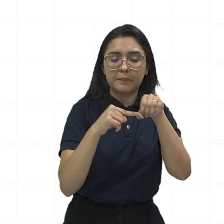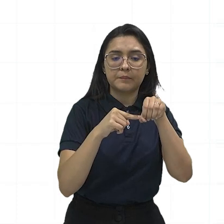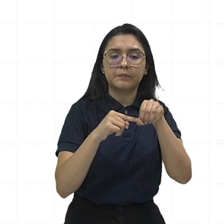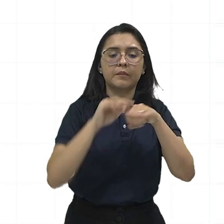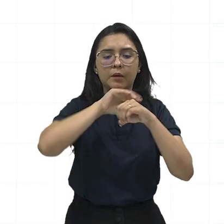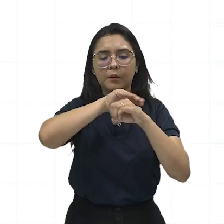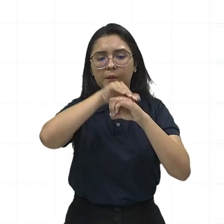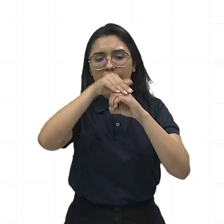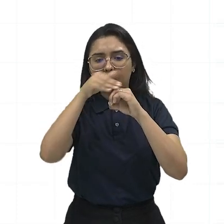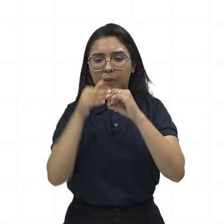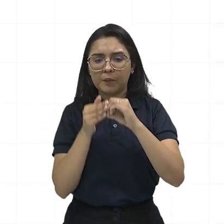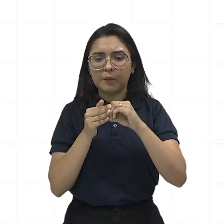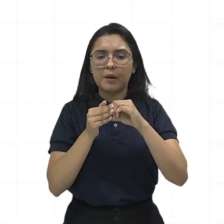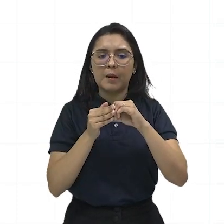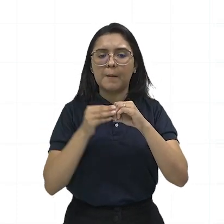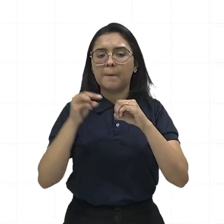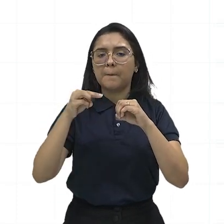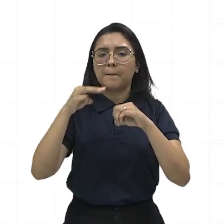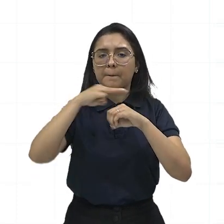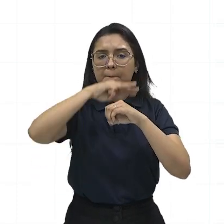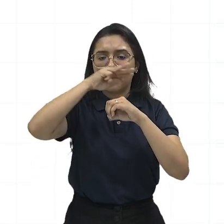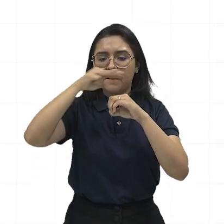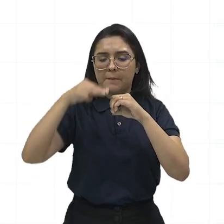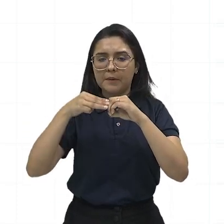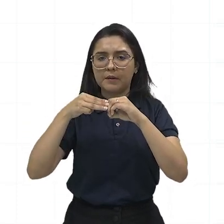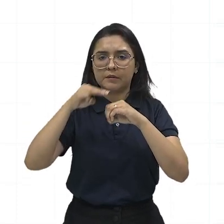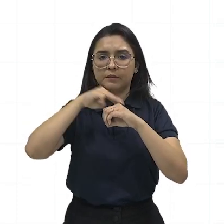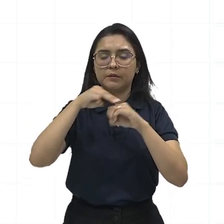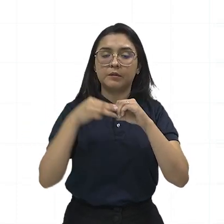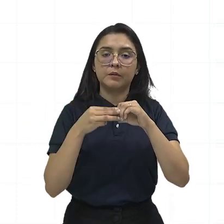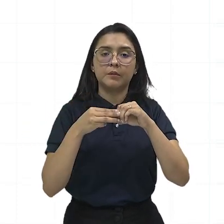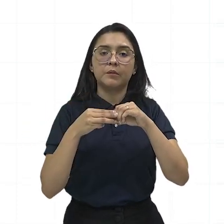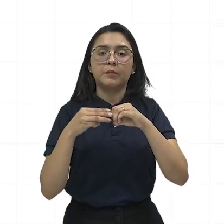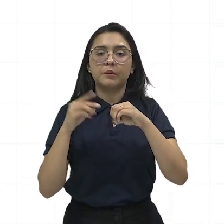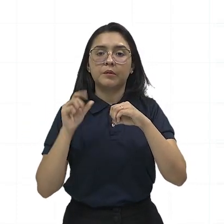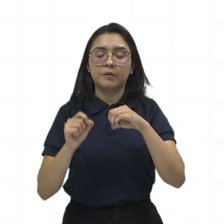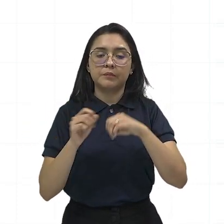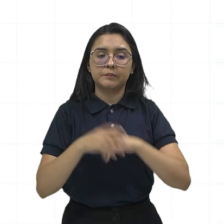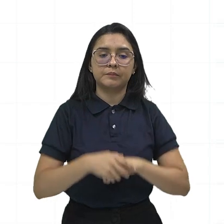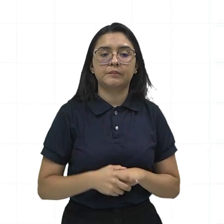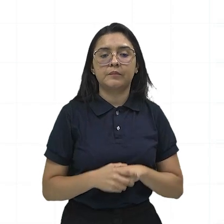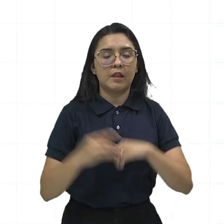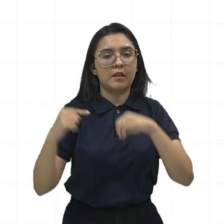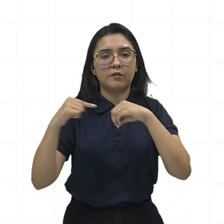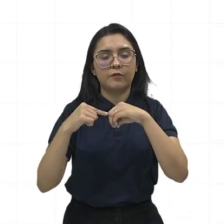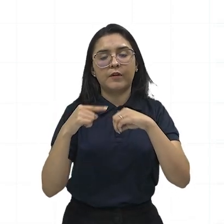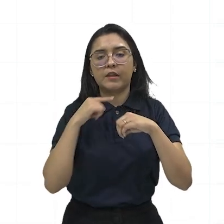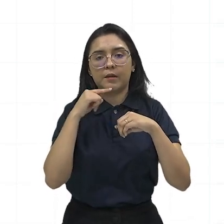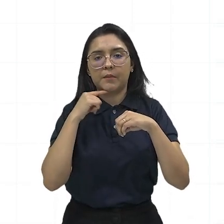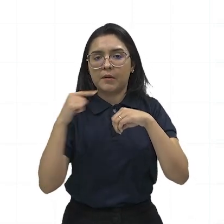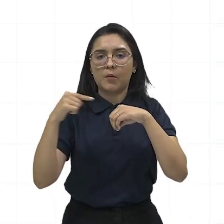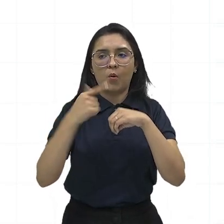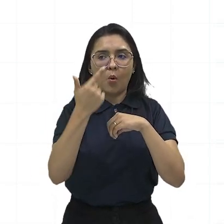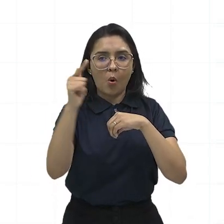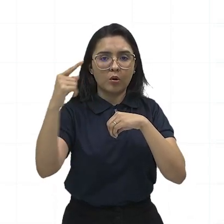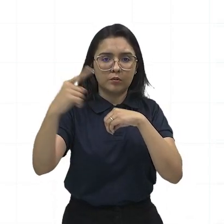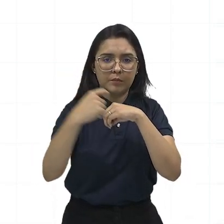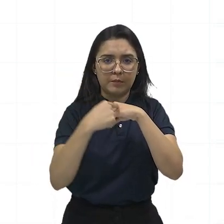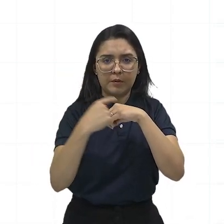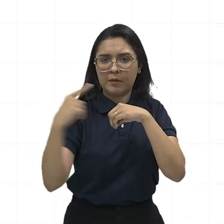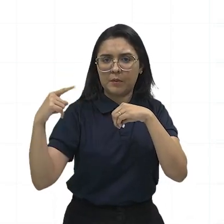membrana vitelínica, né, que é a parte mais interna, impedirá a entrada de outros. Então, nesse